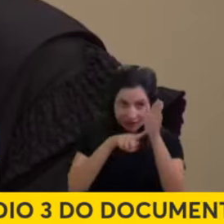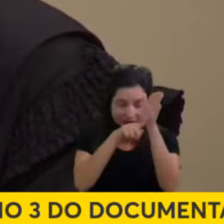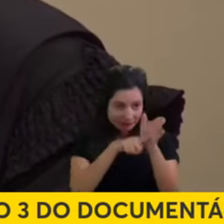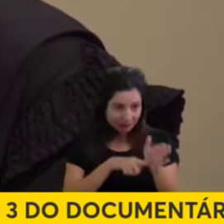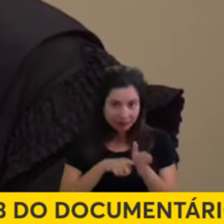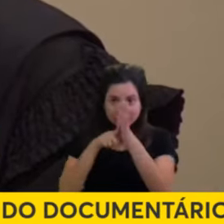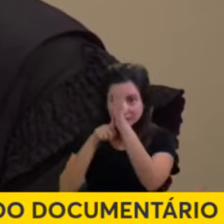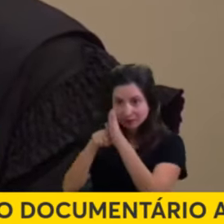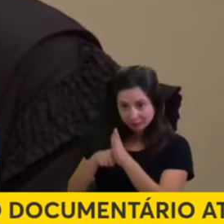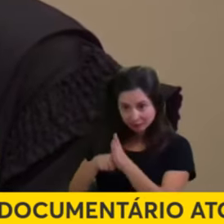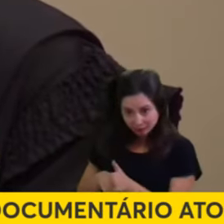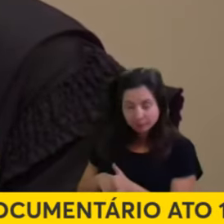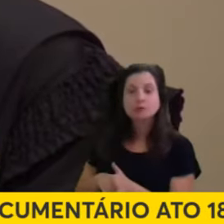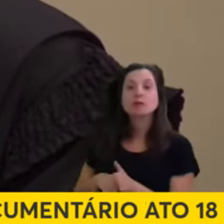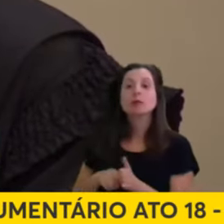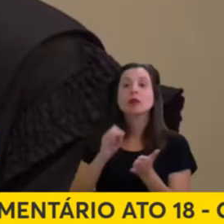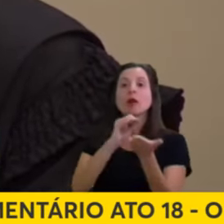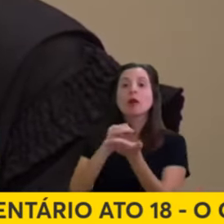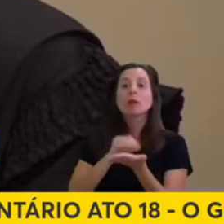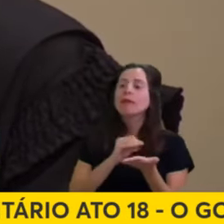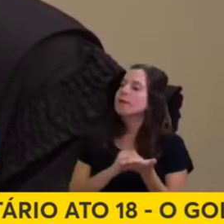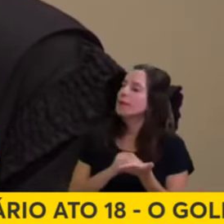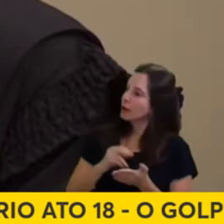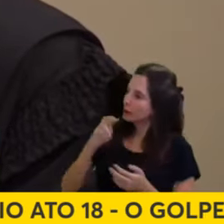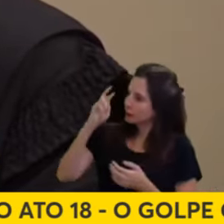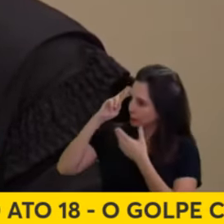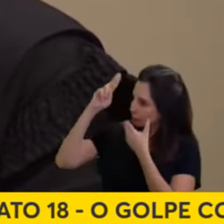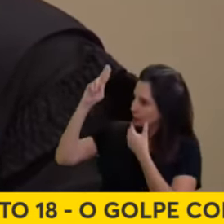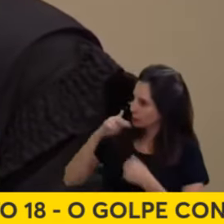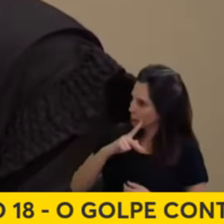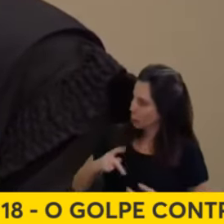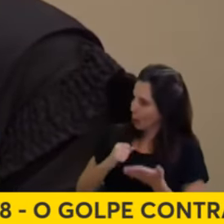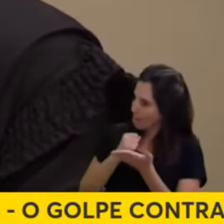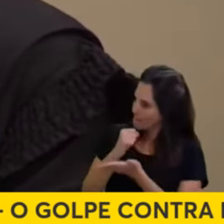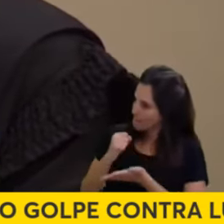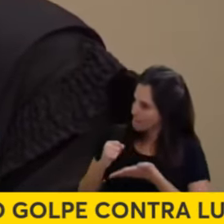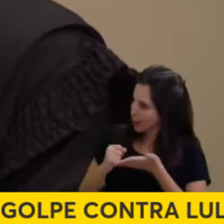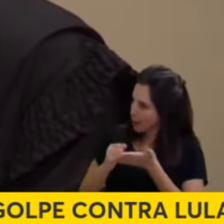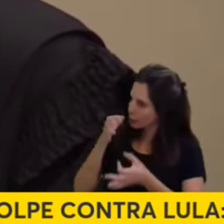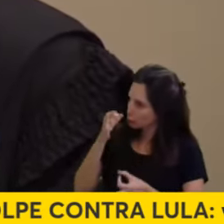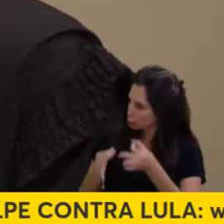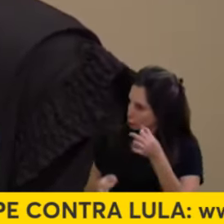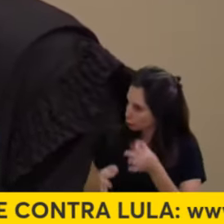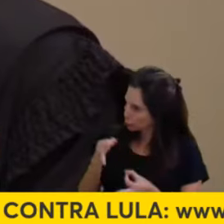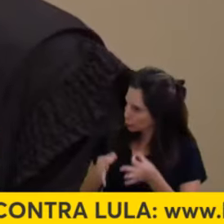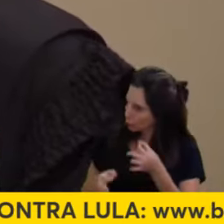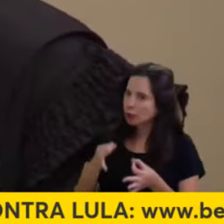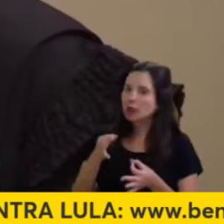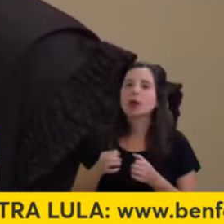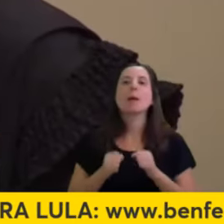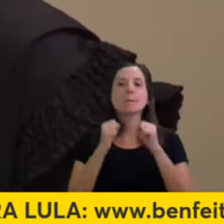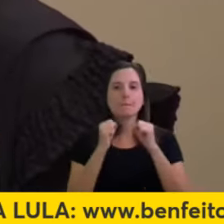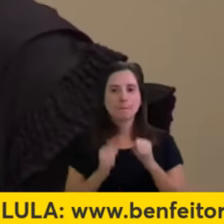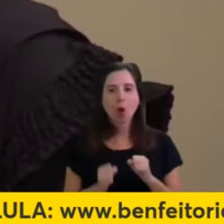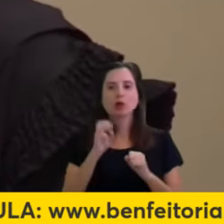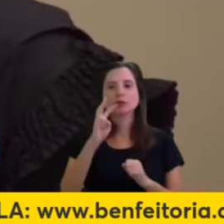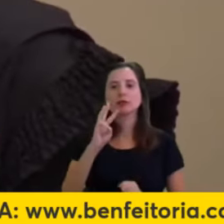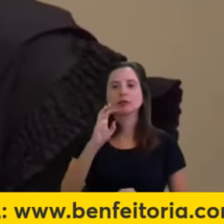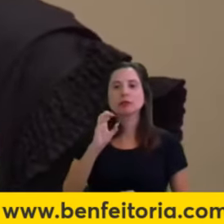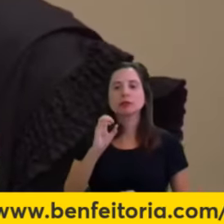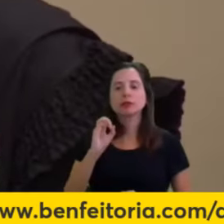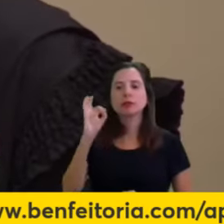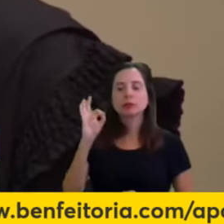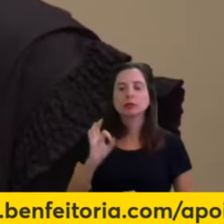alegações finais sobre a falta senhor presidente da base jurídica para dizer que essas despesas poderiam ser de até 30% sobre o valor do teto de